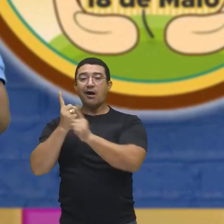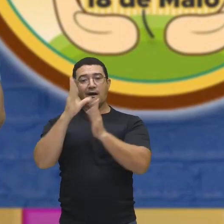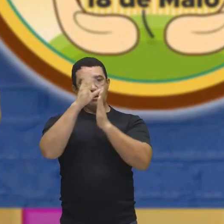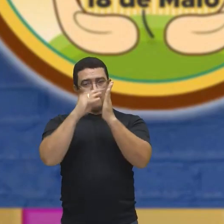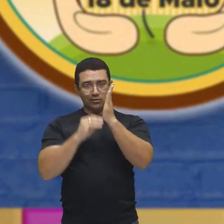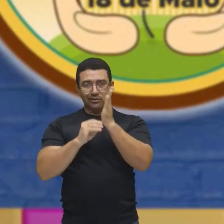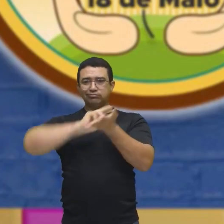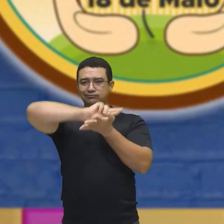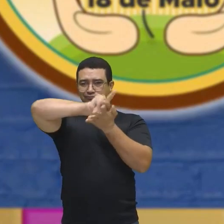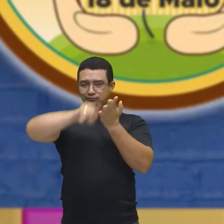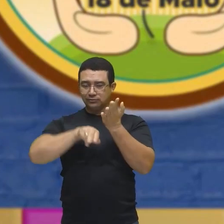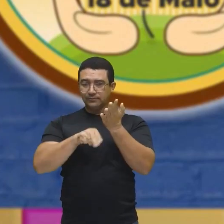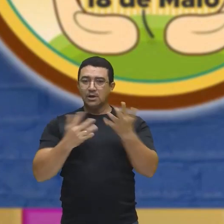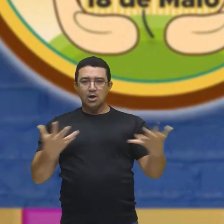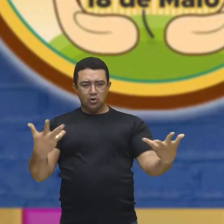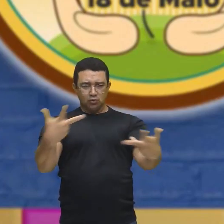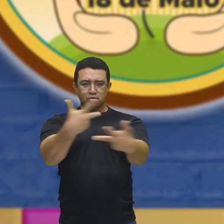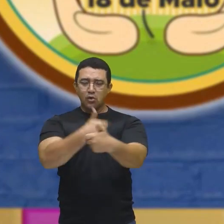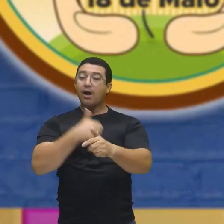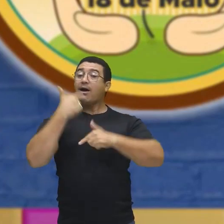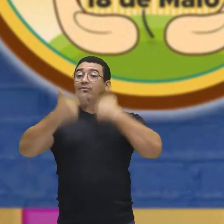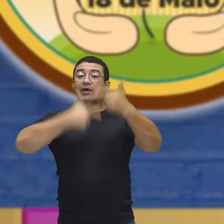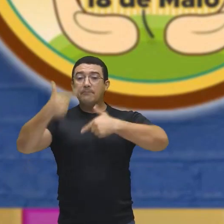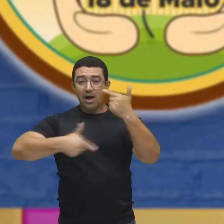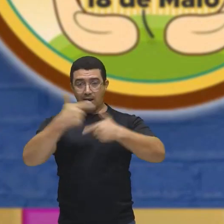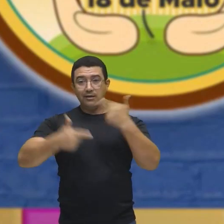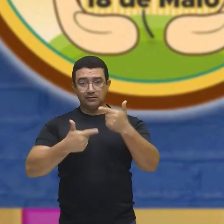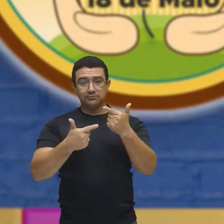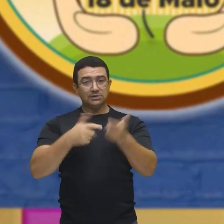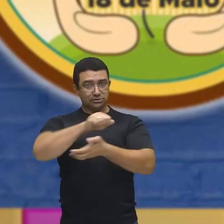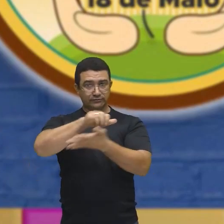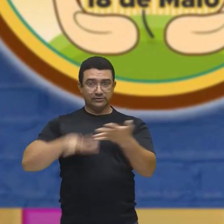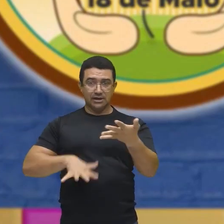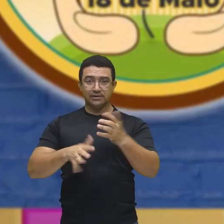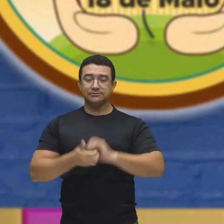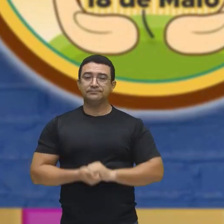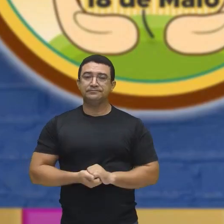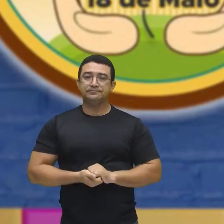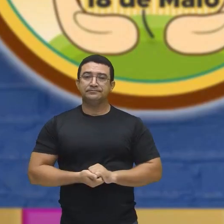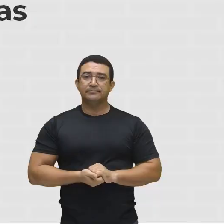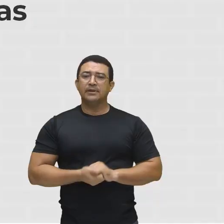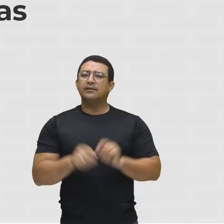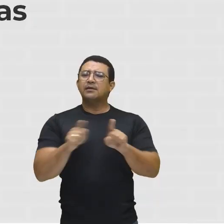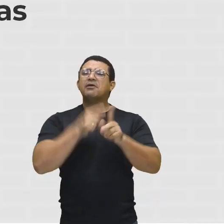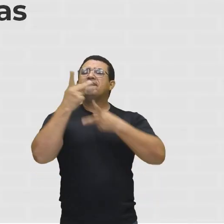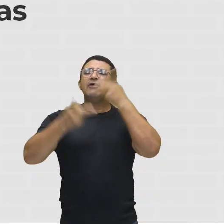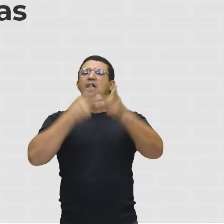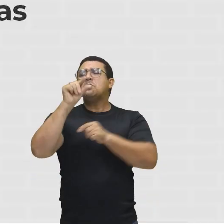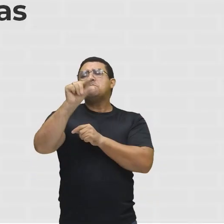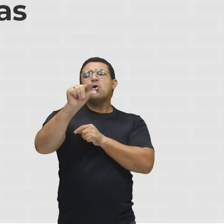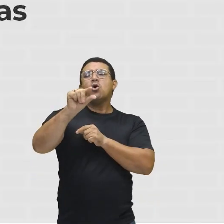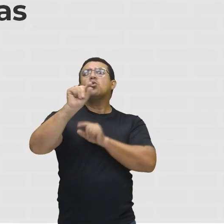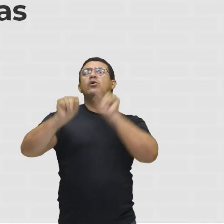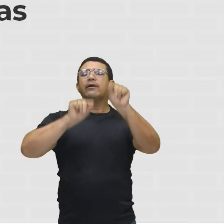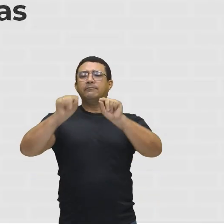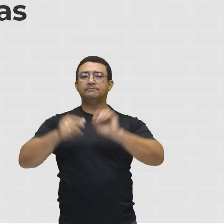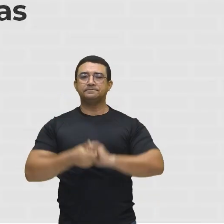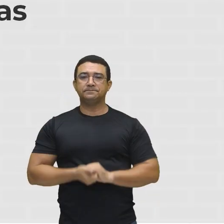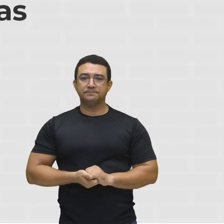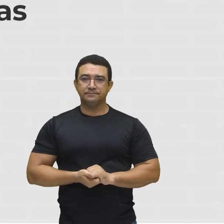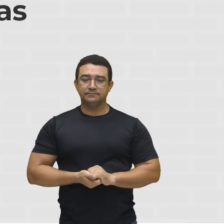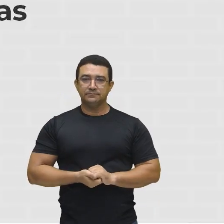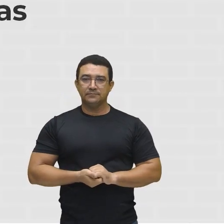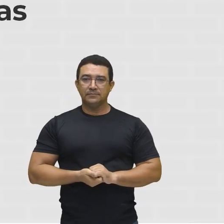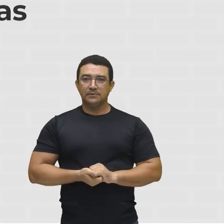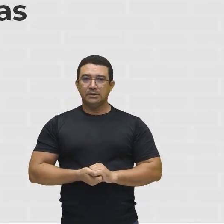ela vai trabalhar as suas habilidades, certo? E aí, o que nós temos mais um pouquinho para falar sobre isso? Vamos ver? Então, de acordo